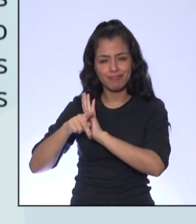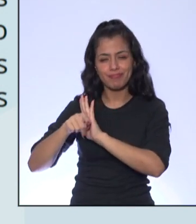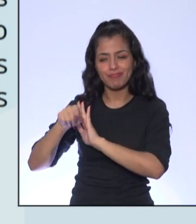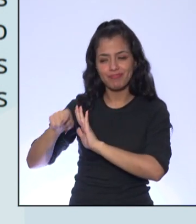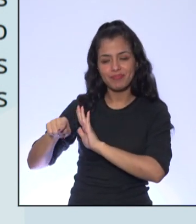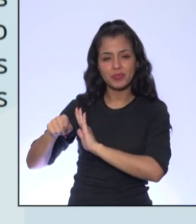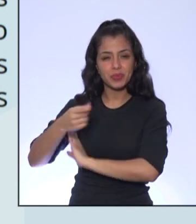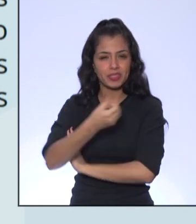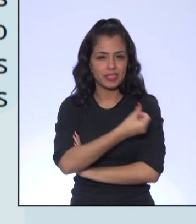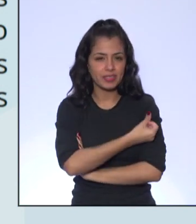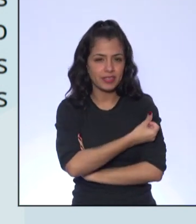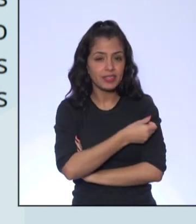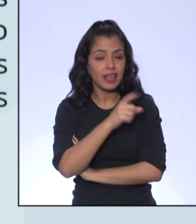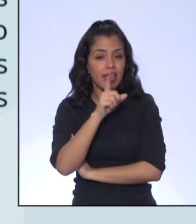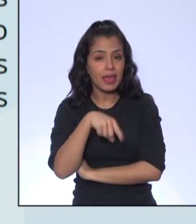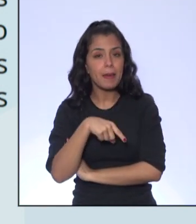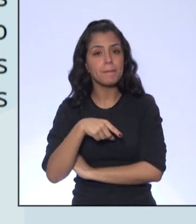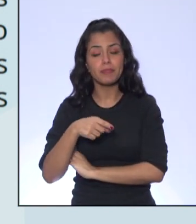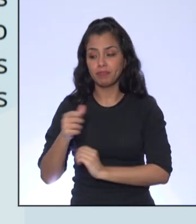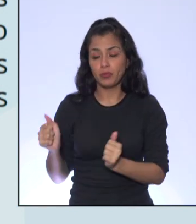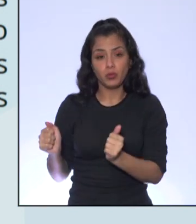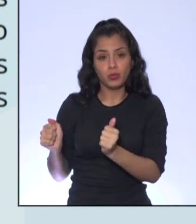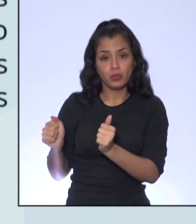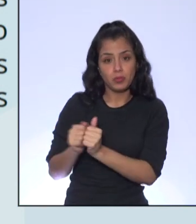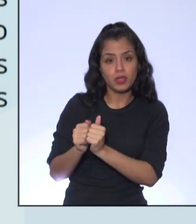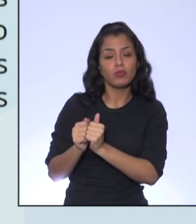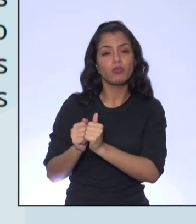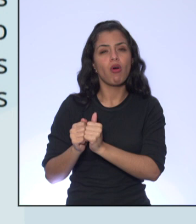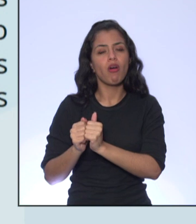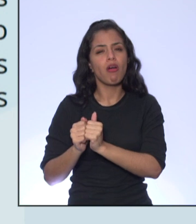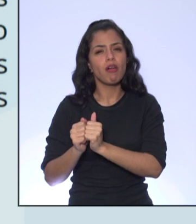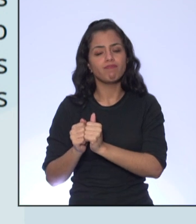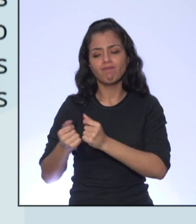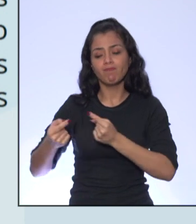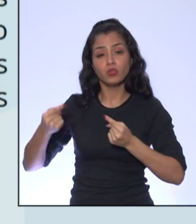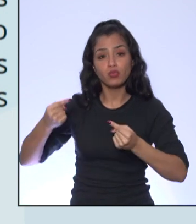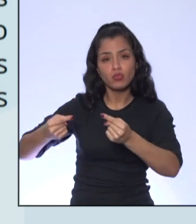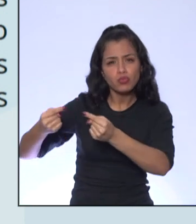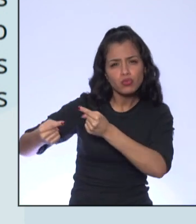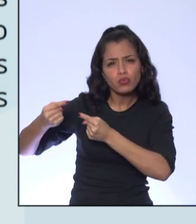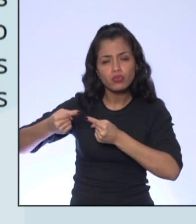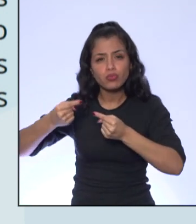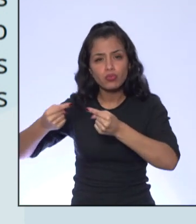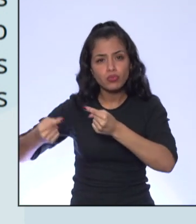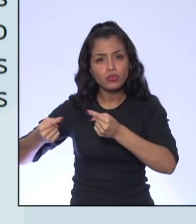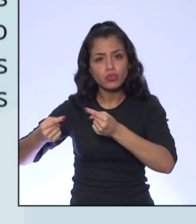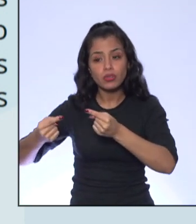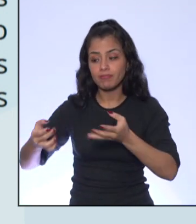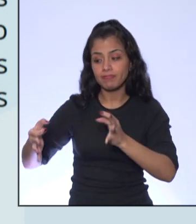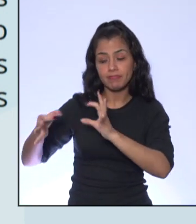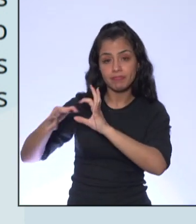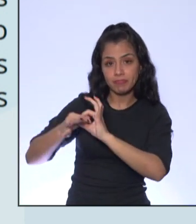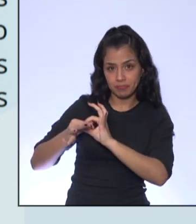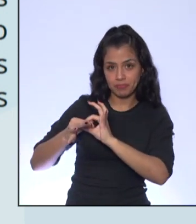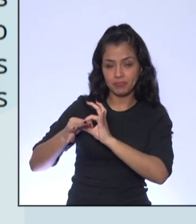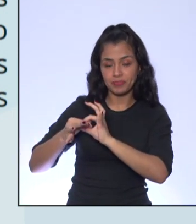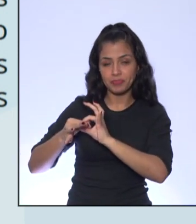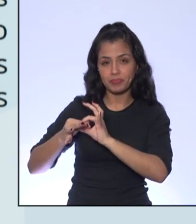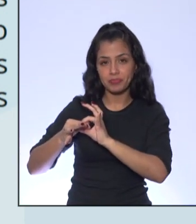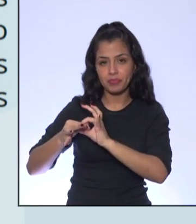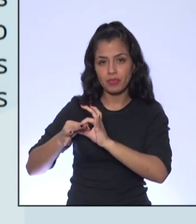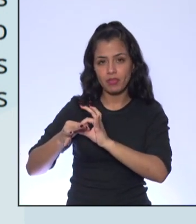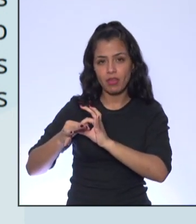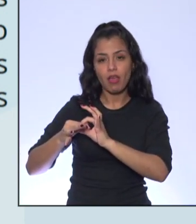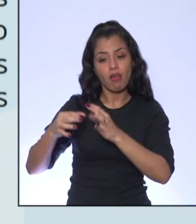das novas demandas escolares, reflexão, discussão e conexão dos estudantes com a origem deles,